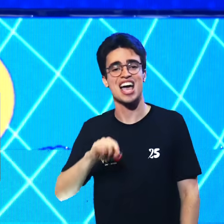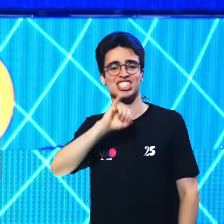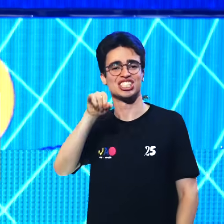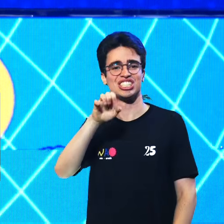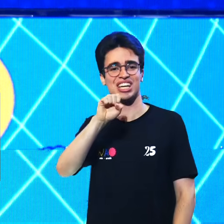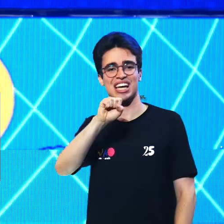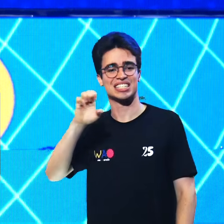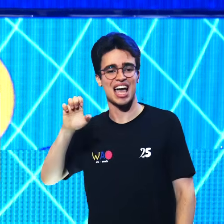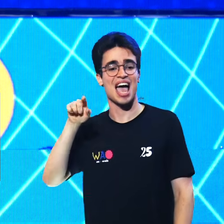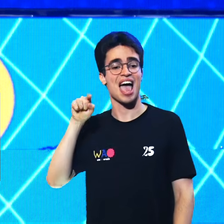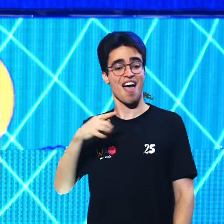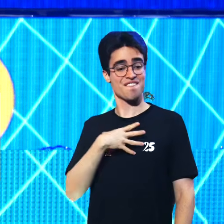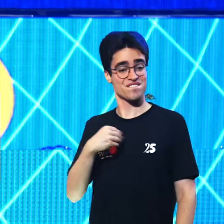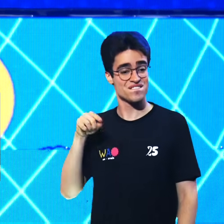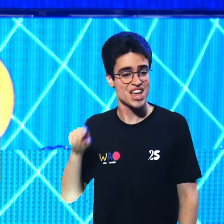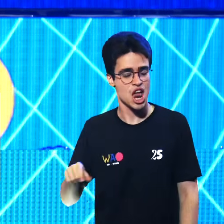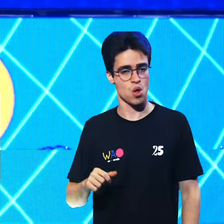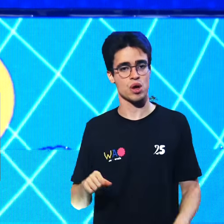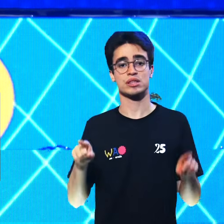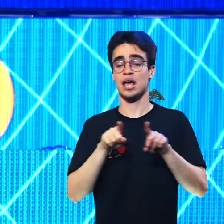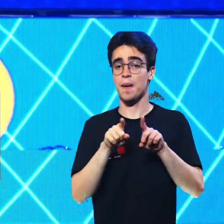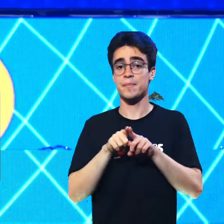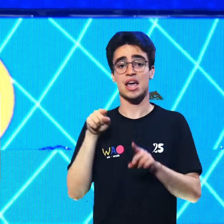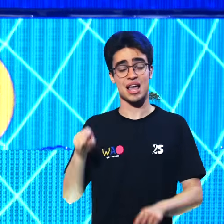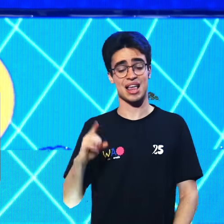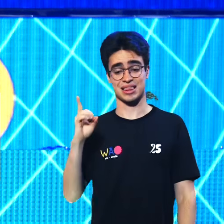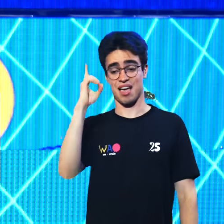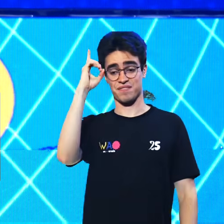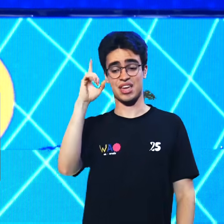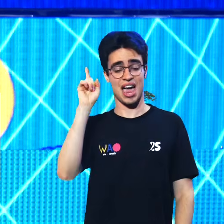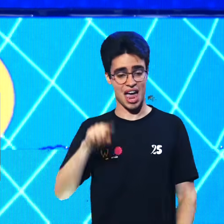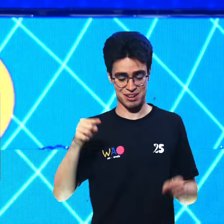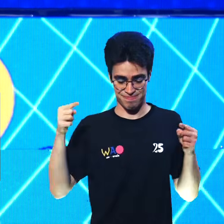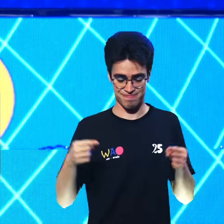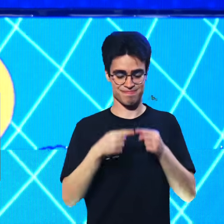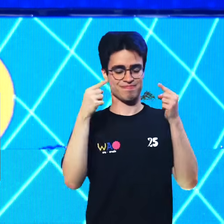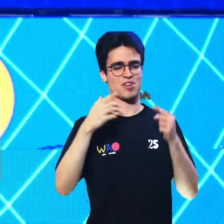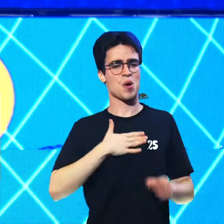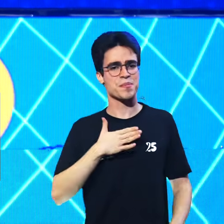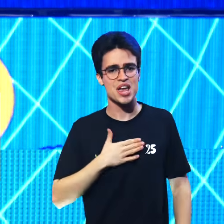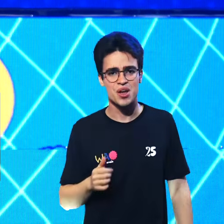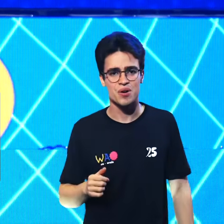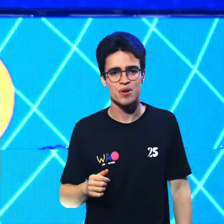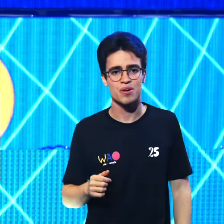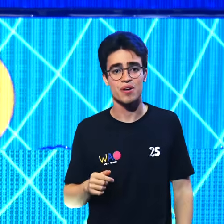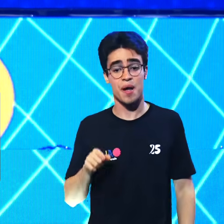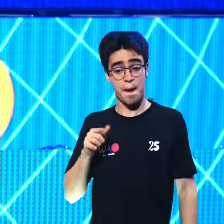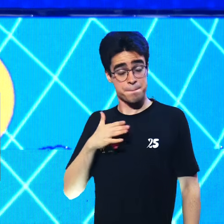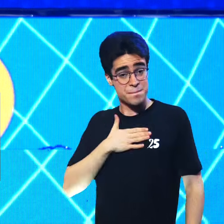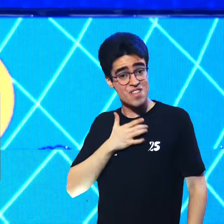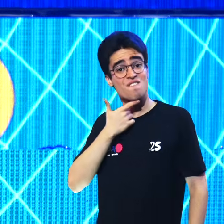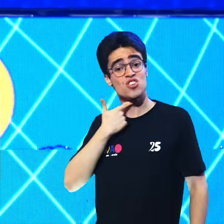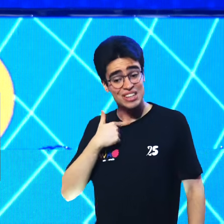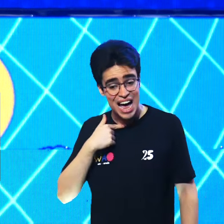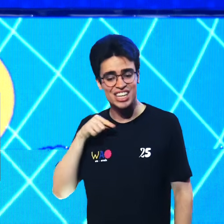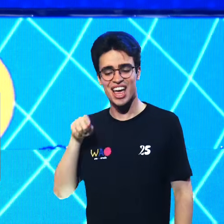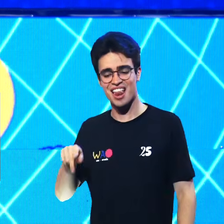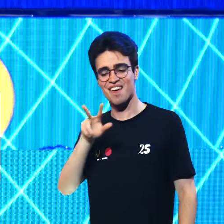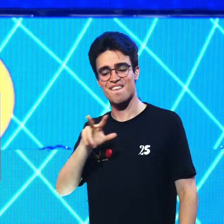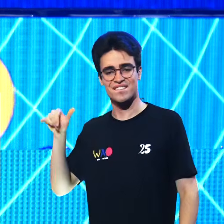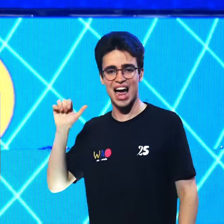Jessé, homem segundo o meu coração. Ele fará tudo o que for da minha